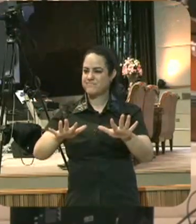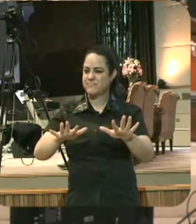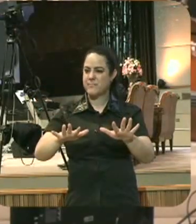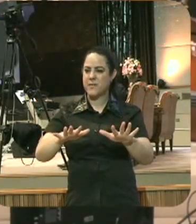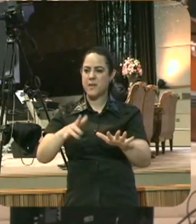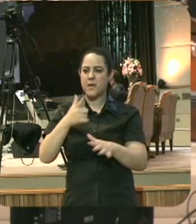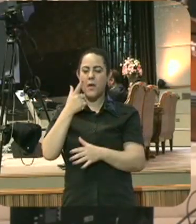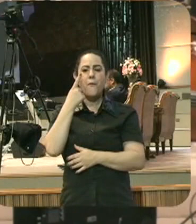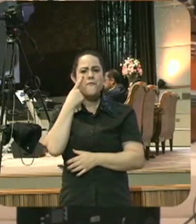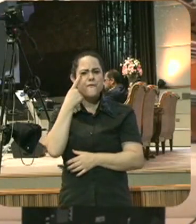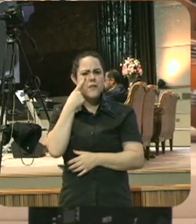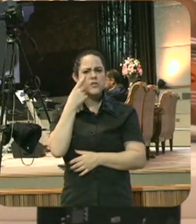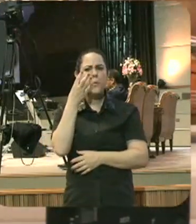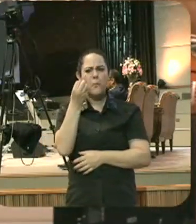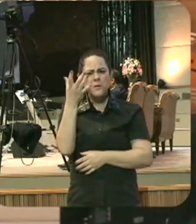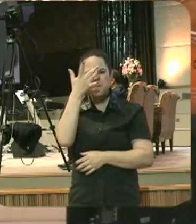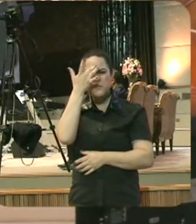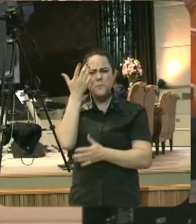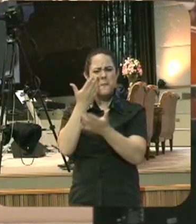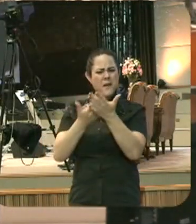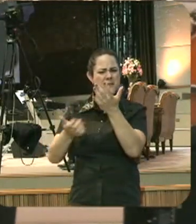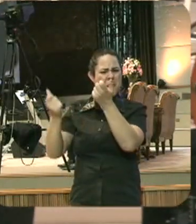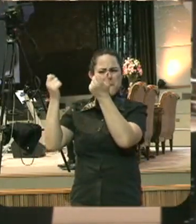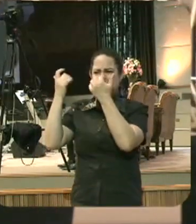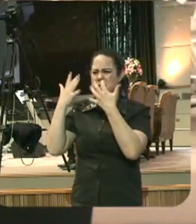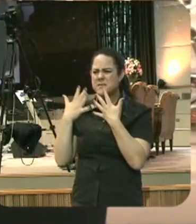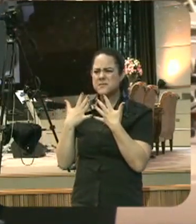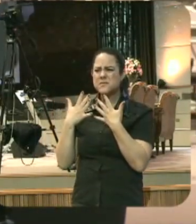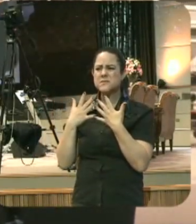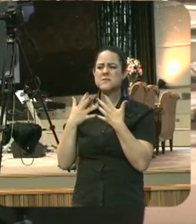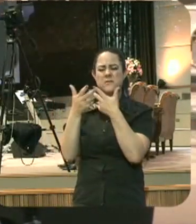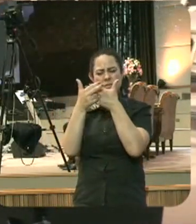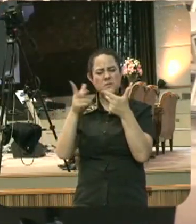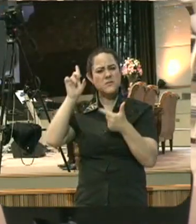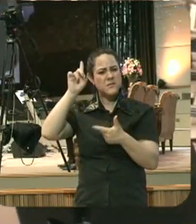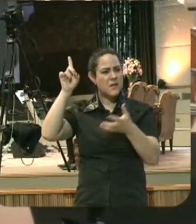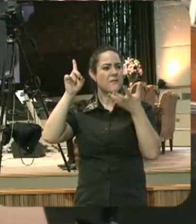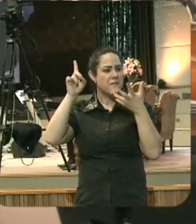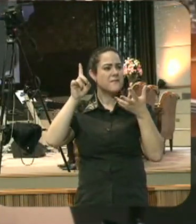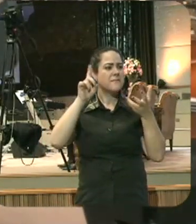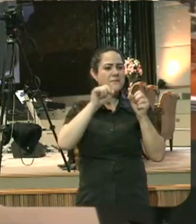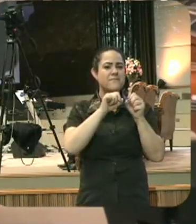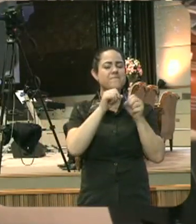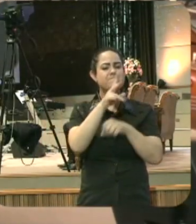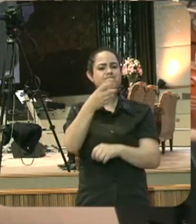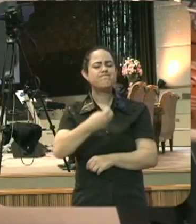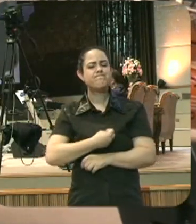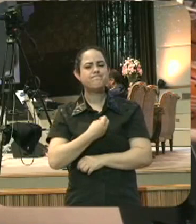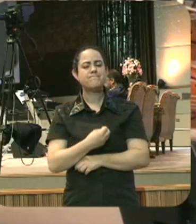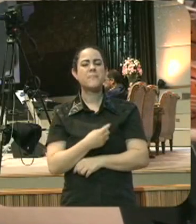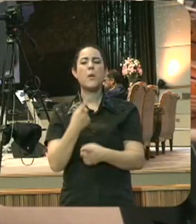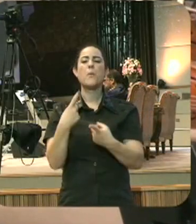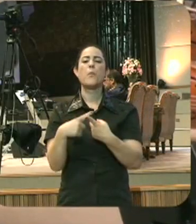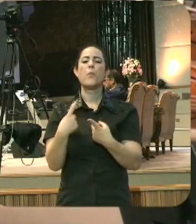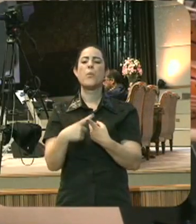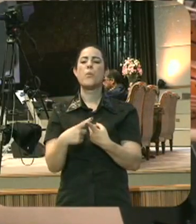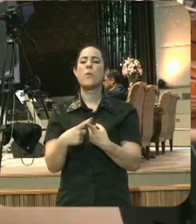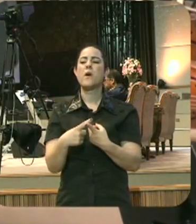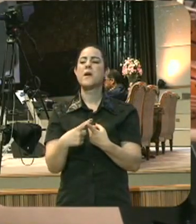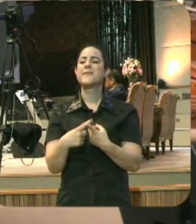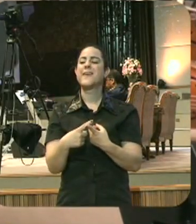Eu vejo tanta gente perdendo a bênção do que Deus quer fazer na sua vida, porque não